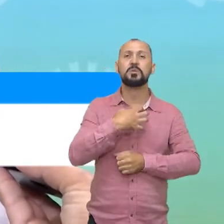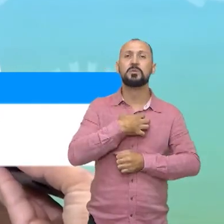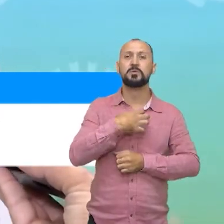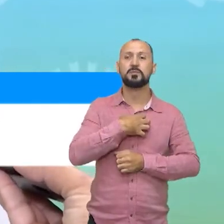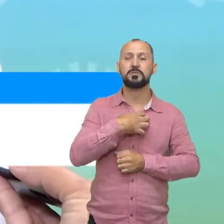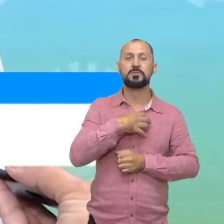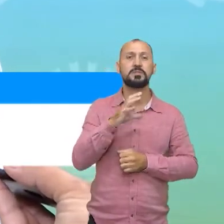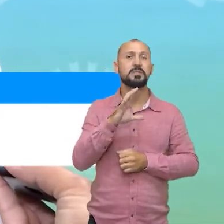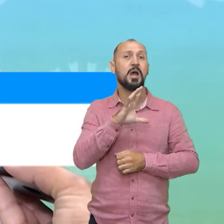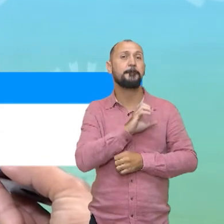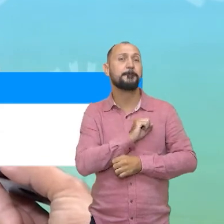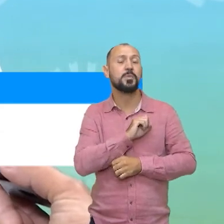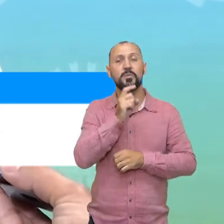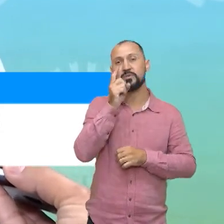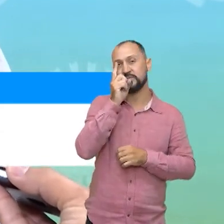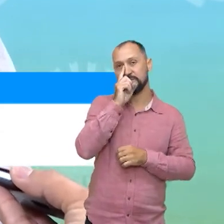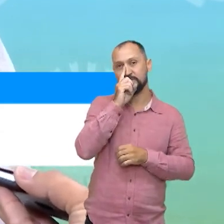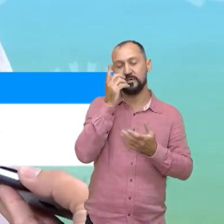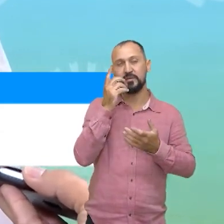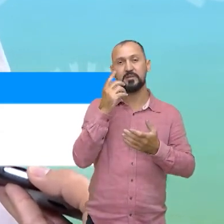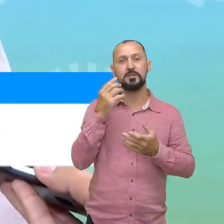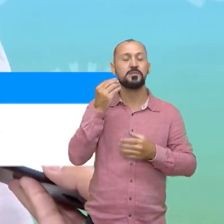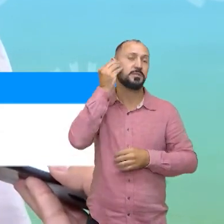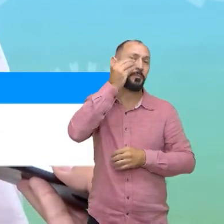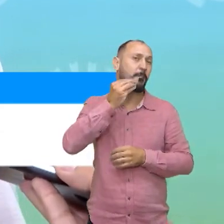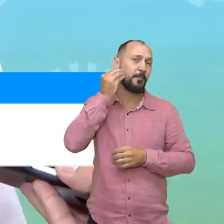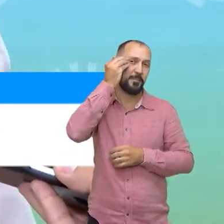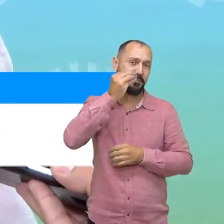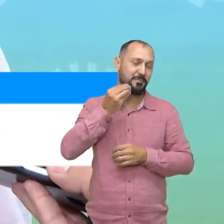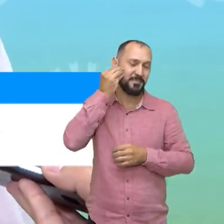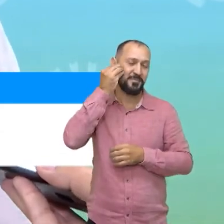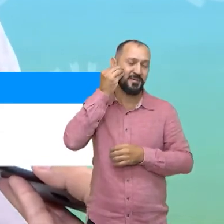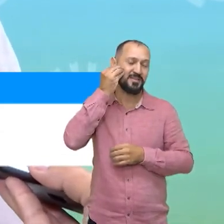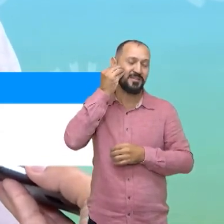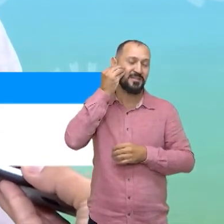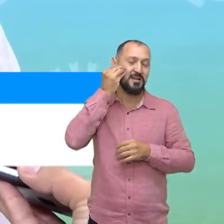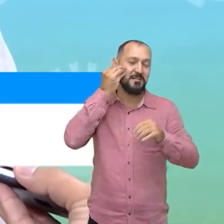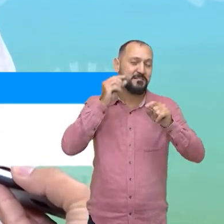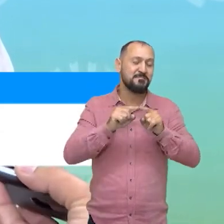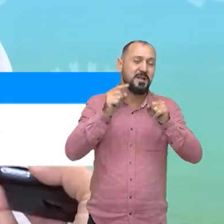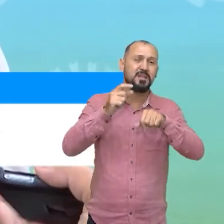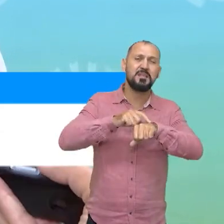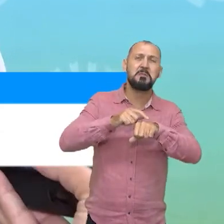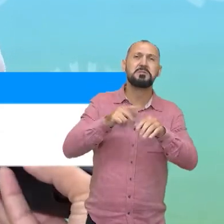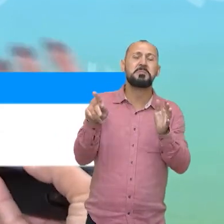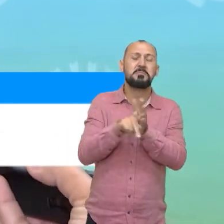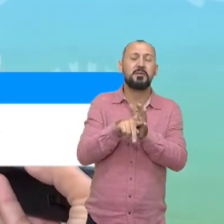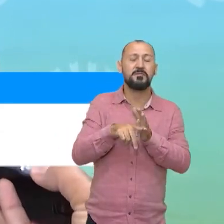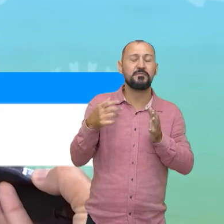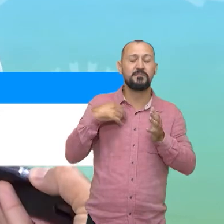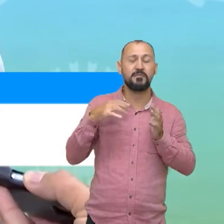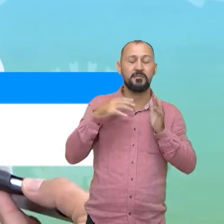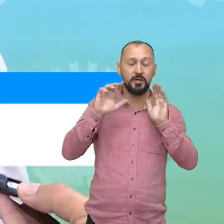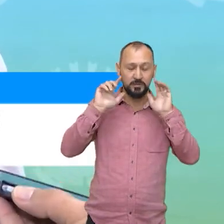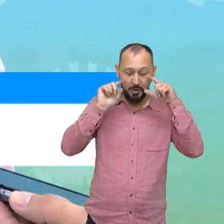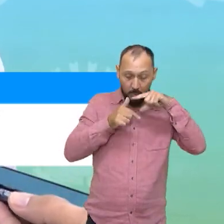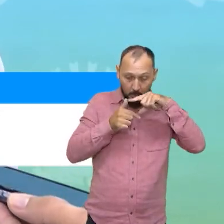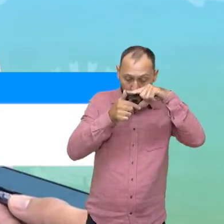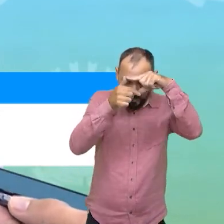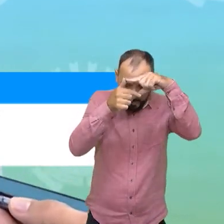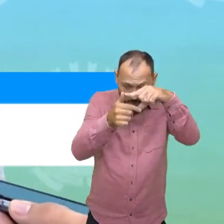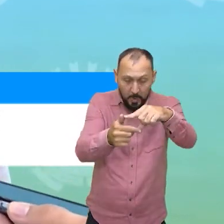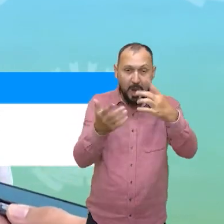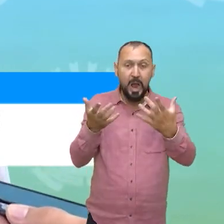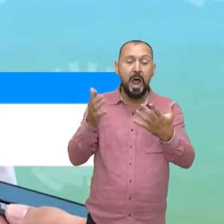quanto ao sentido desse amor de mãe, né, que a gente experimenta, mas que muitas vezes no automático da vida a gente acaba